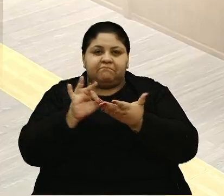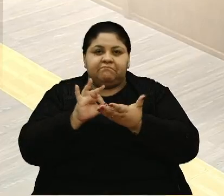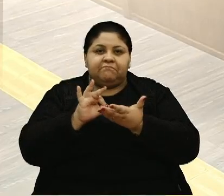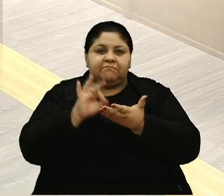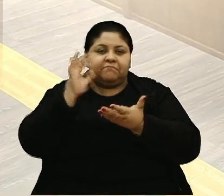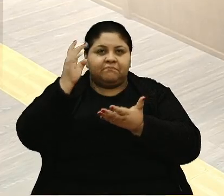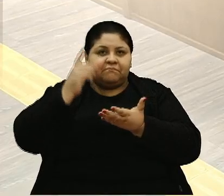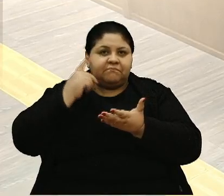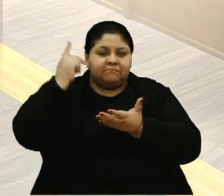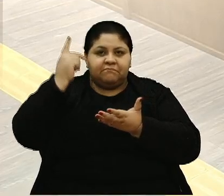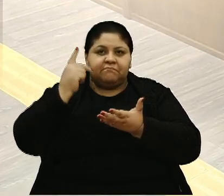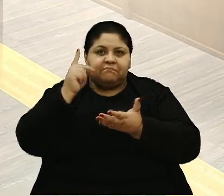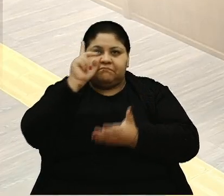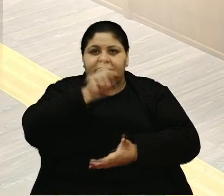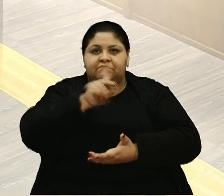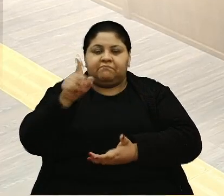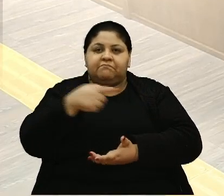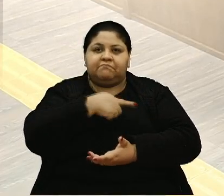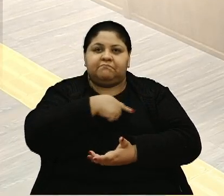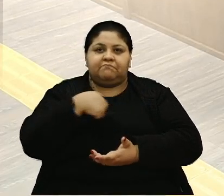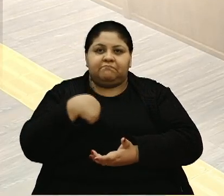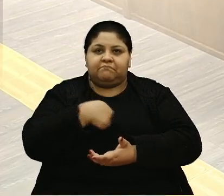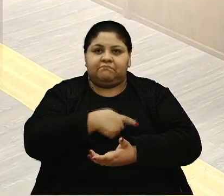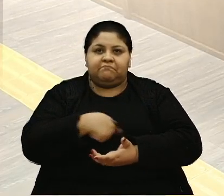Expediente, vereador professor Zanquim.